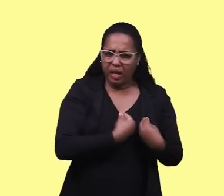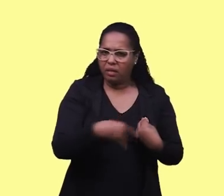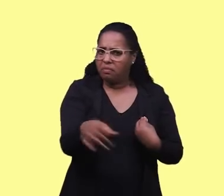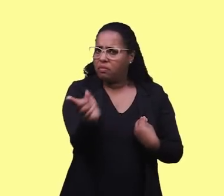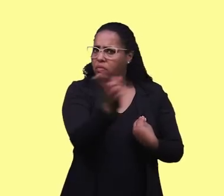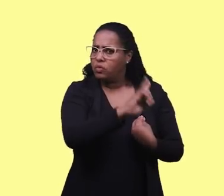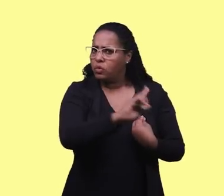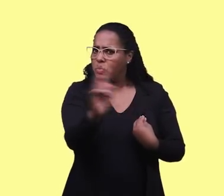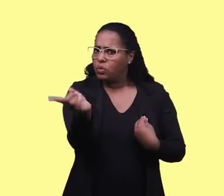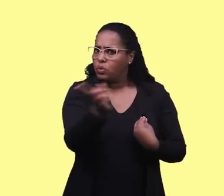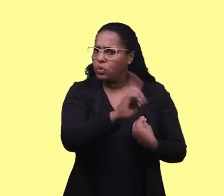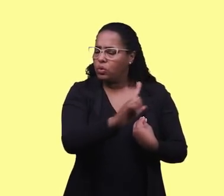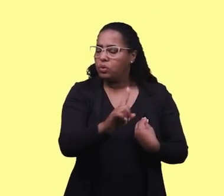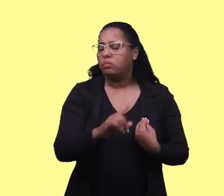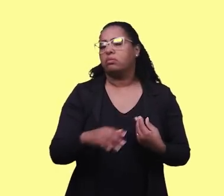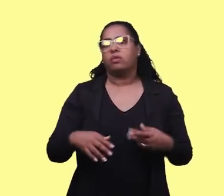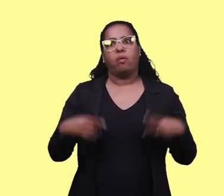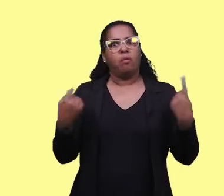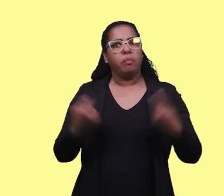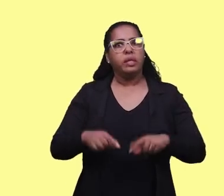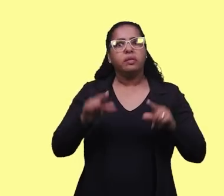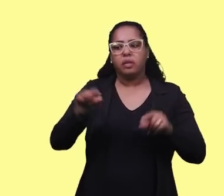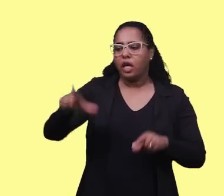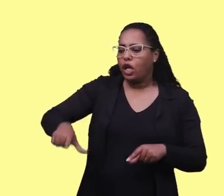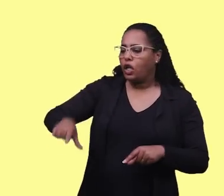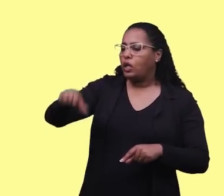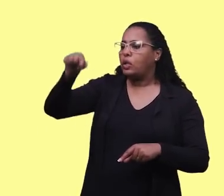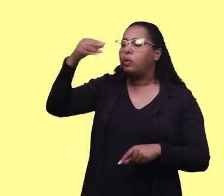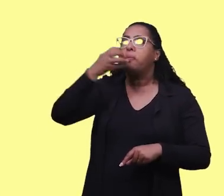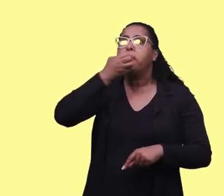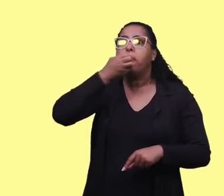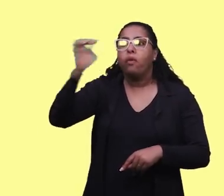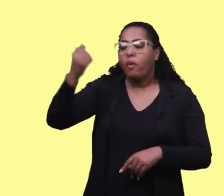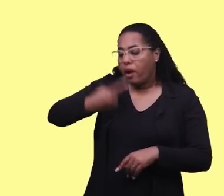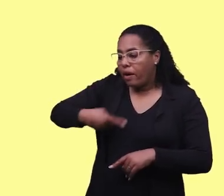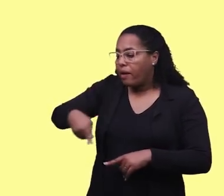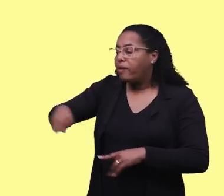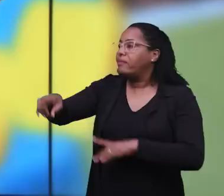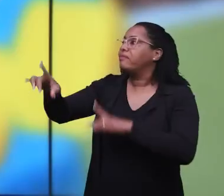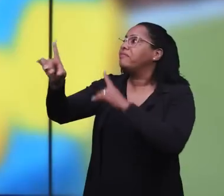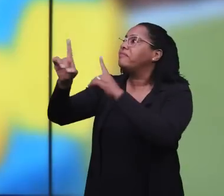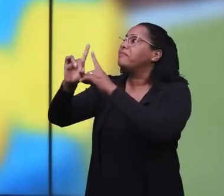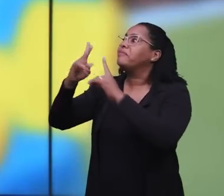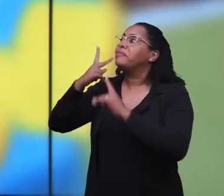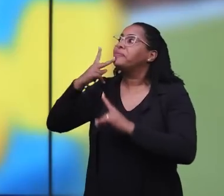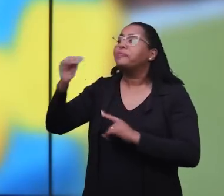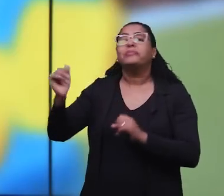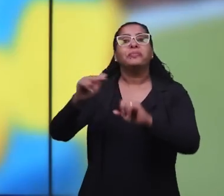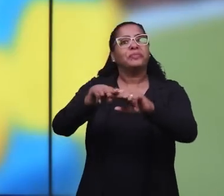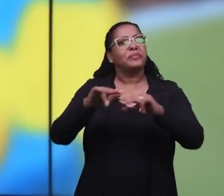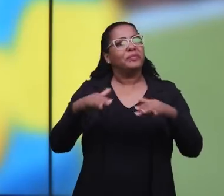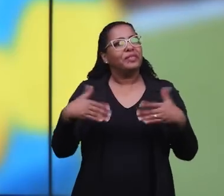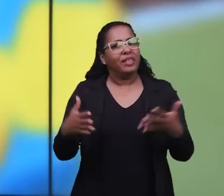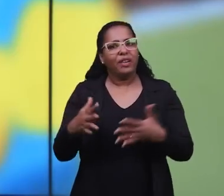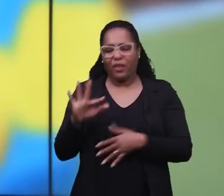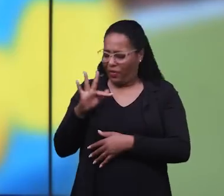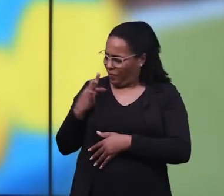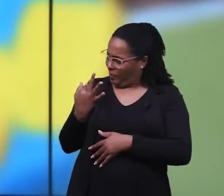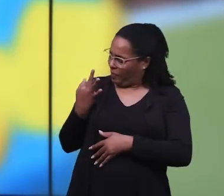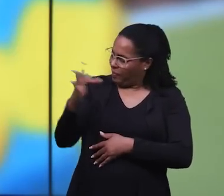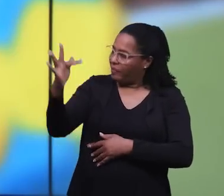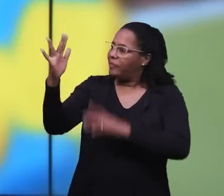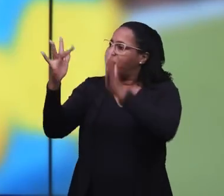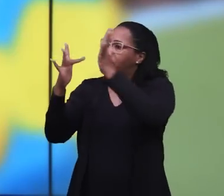Então, faça a boa escolha e vá ao encontro do Pai. Por quê? Em